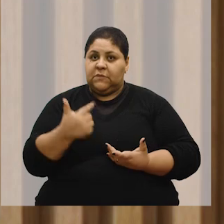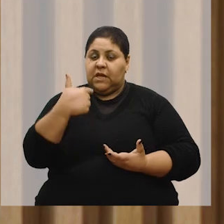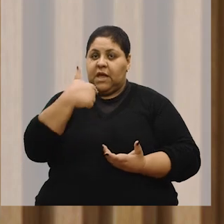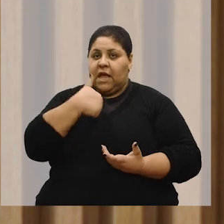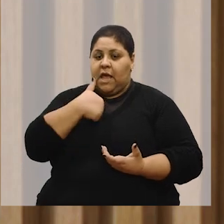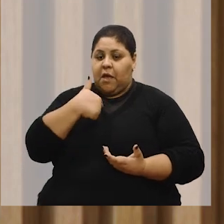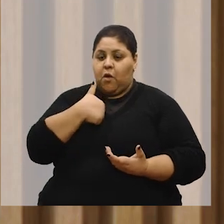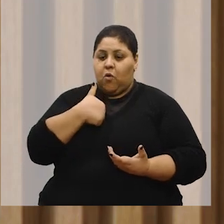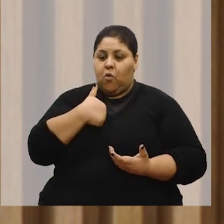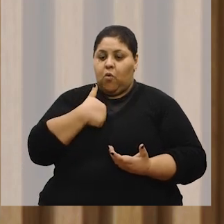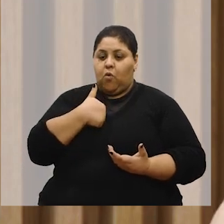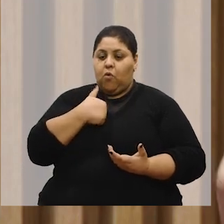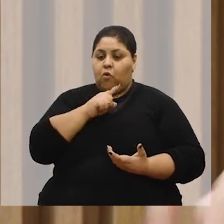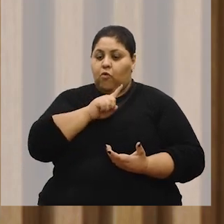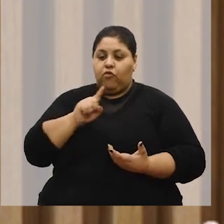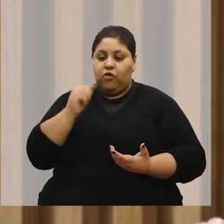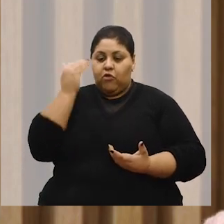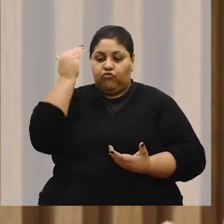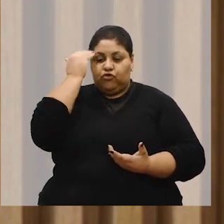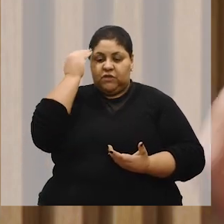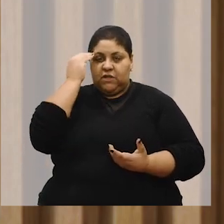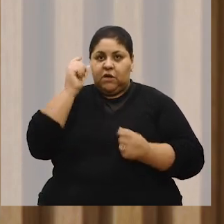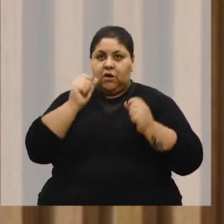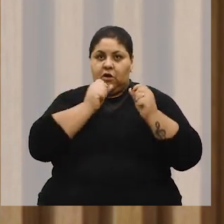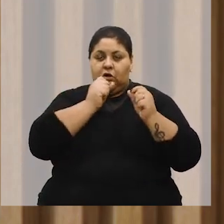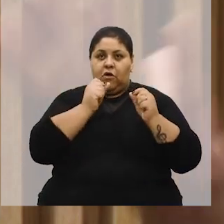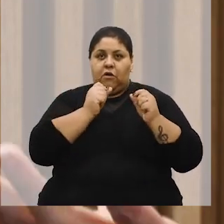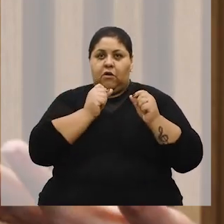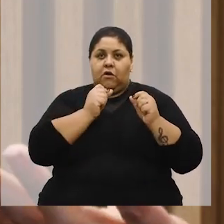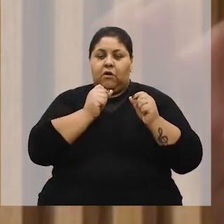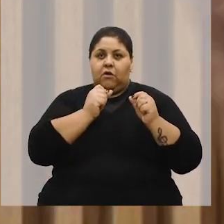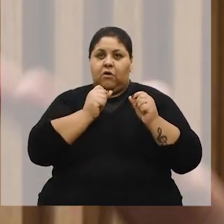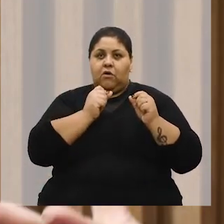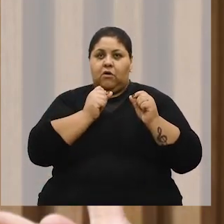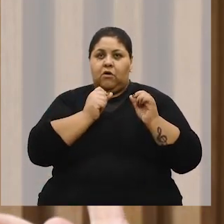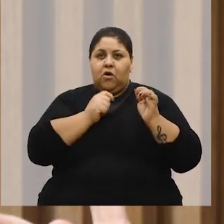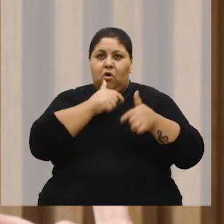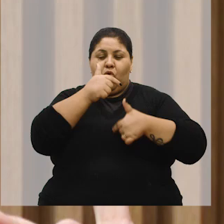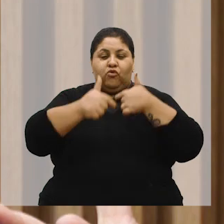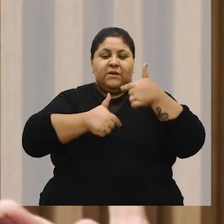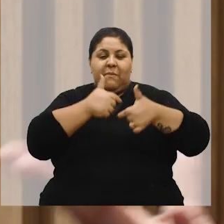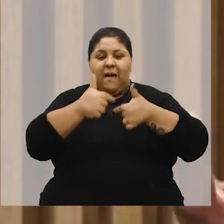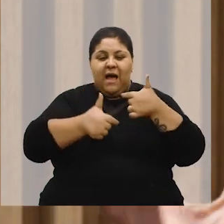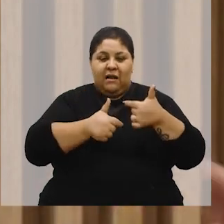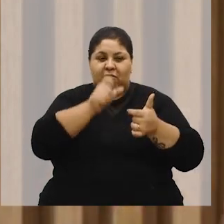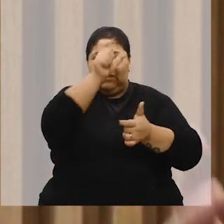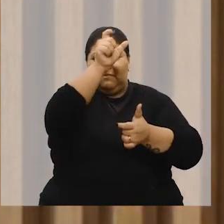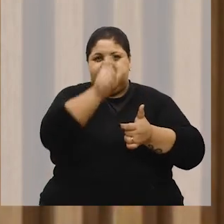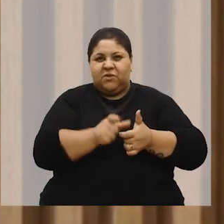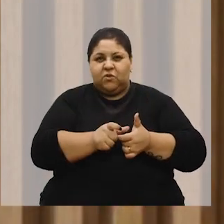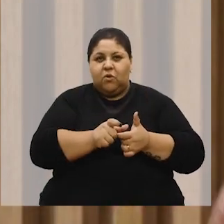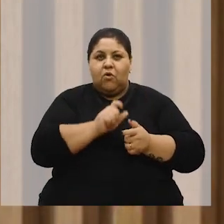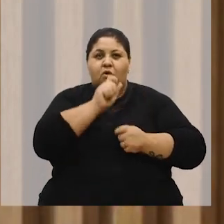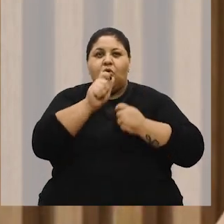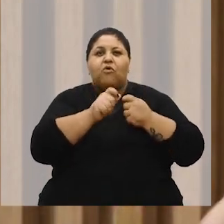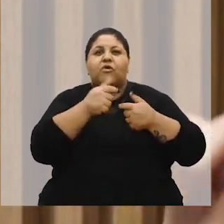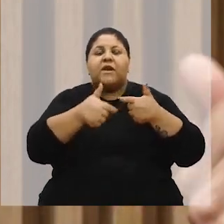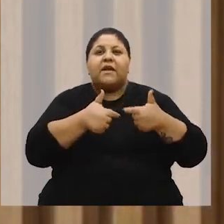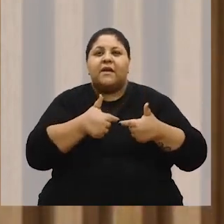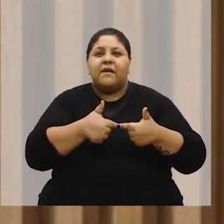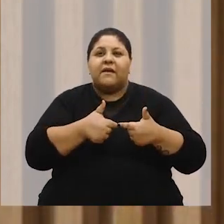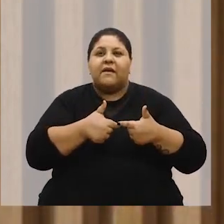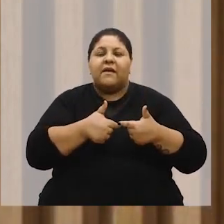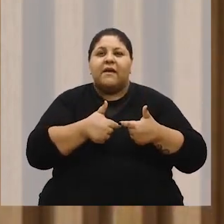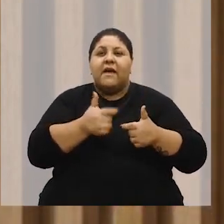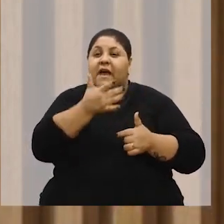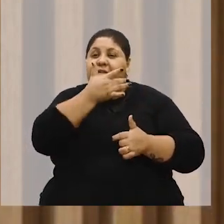não sei quais são as atribuições daquele cargo que eu vou preencher, é muito fácil me